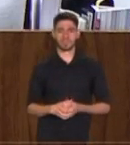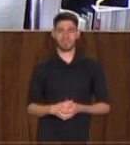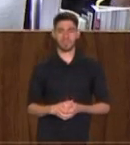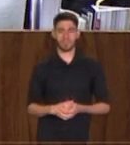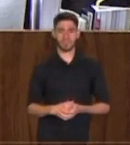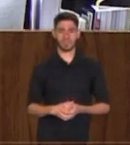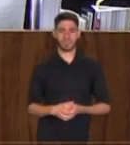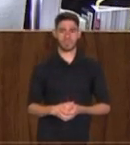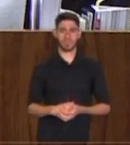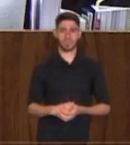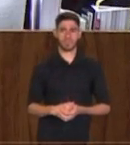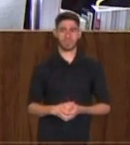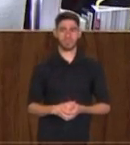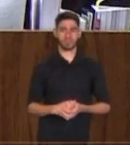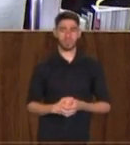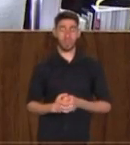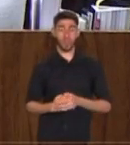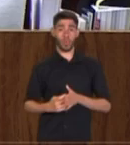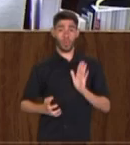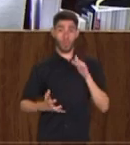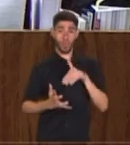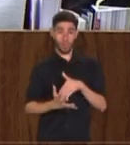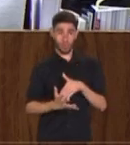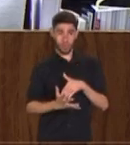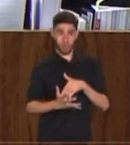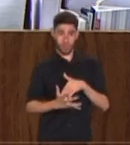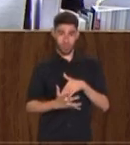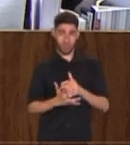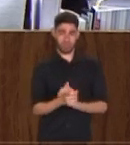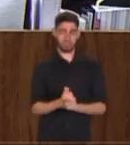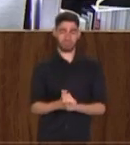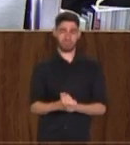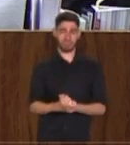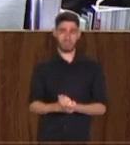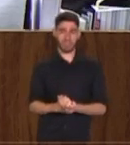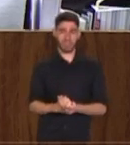Último caso.